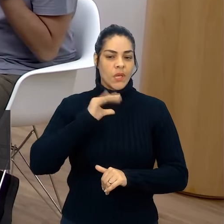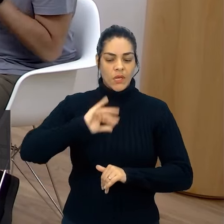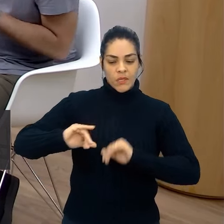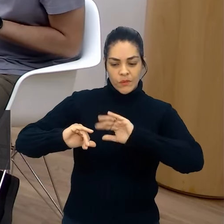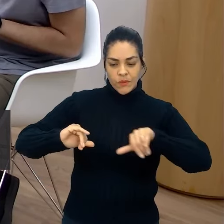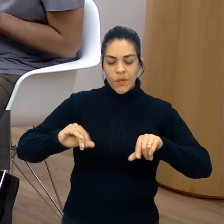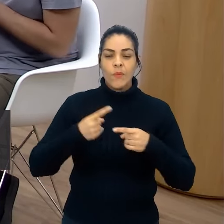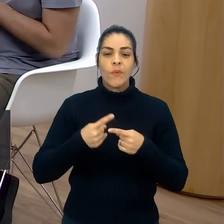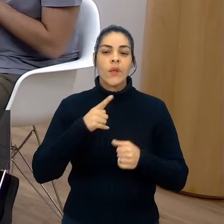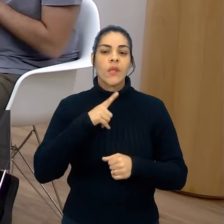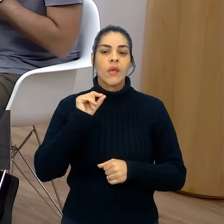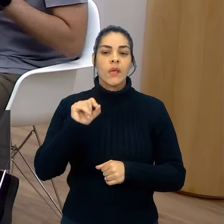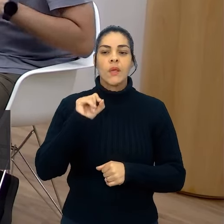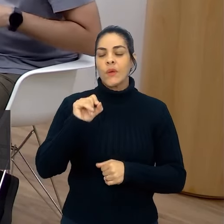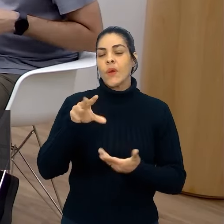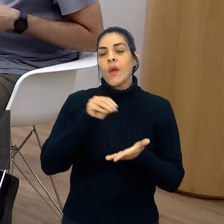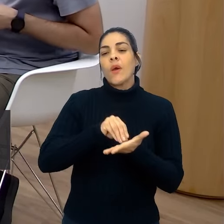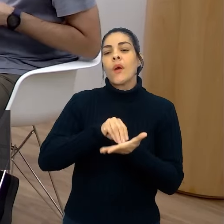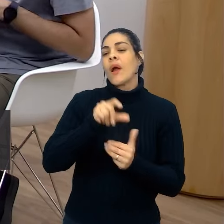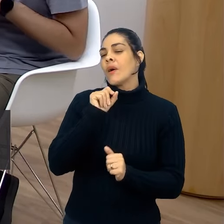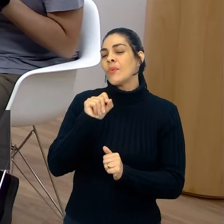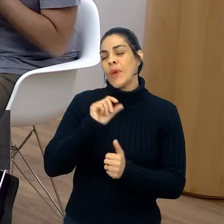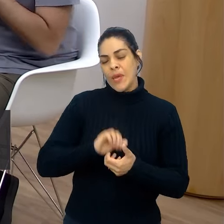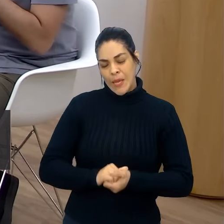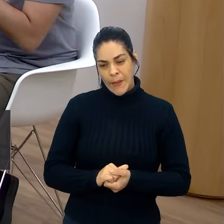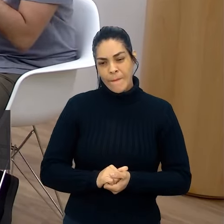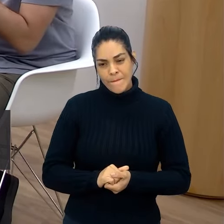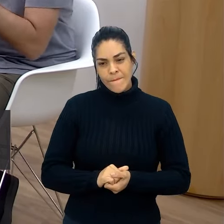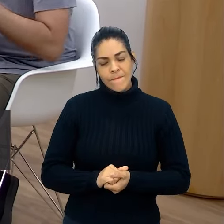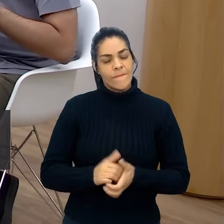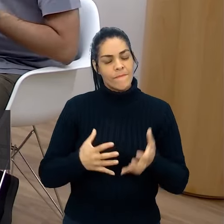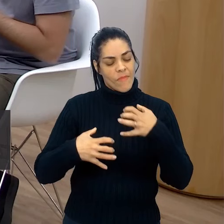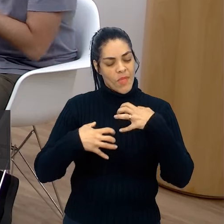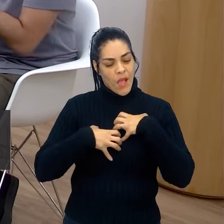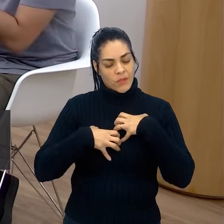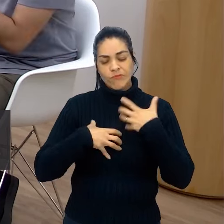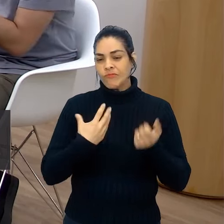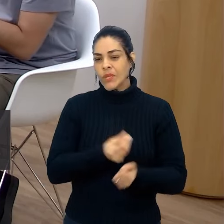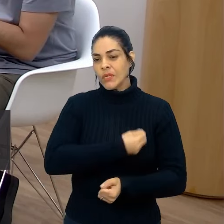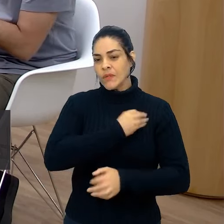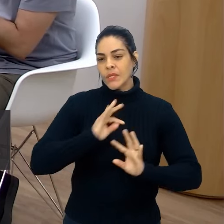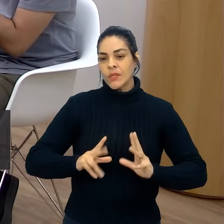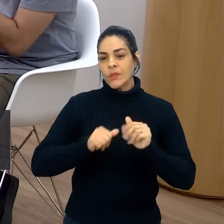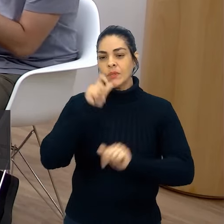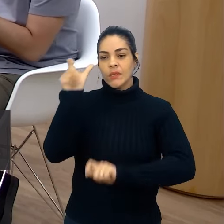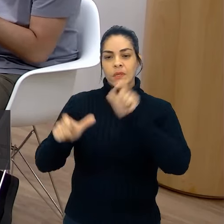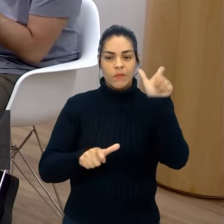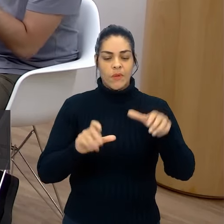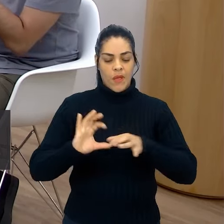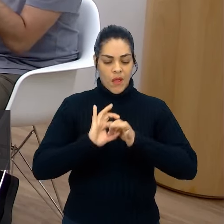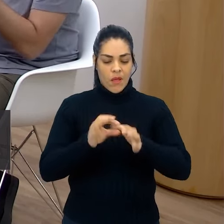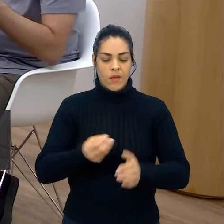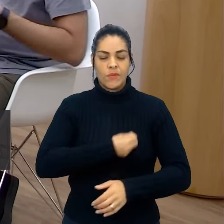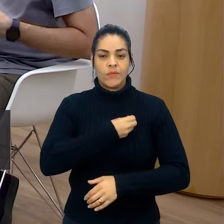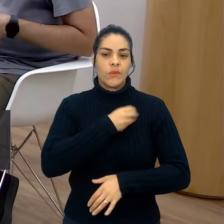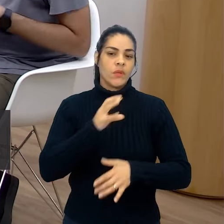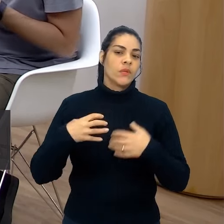vão impor aí um modo de viver que todo mundo conviva de uma forma harmônica,